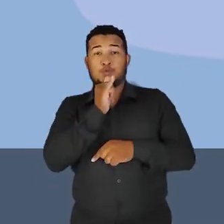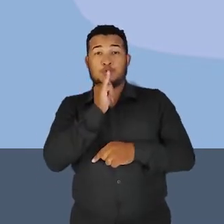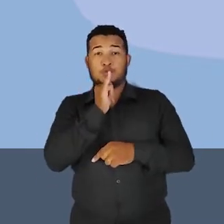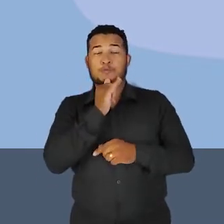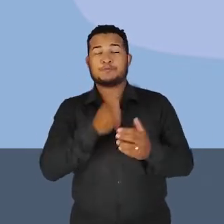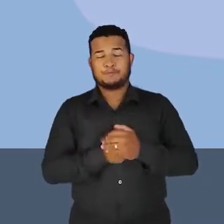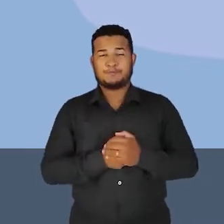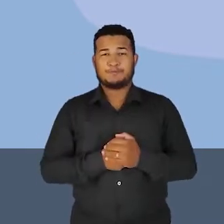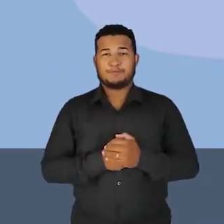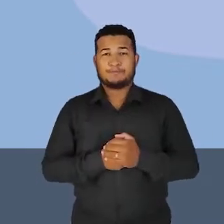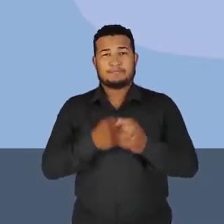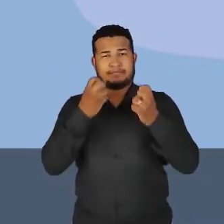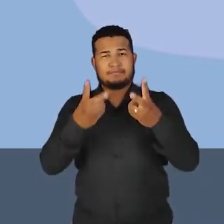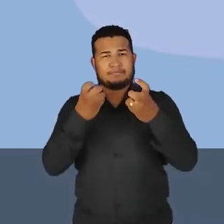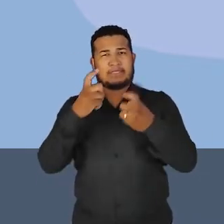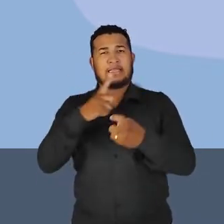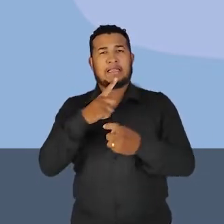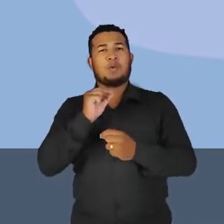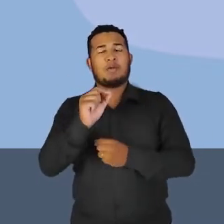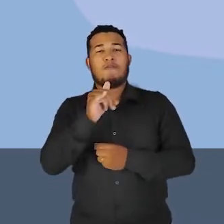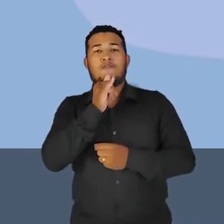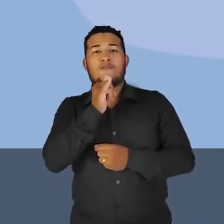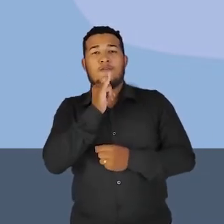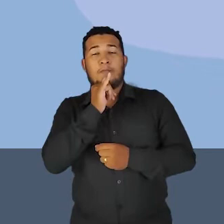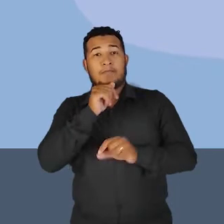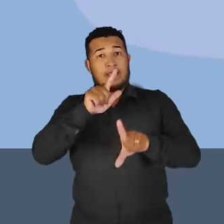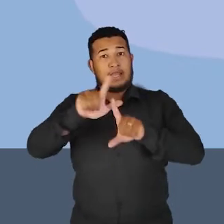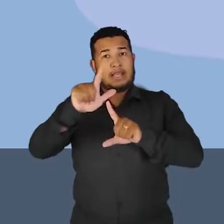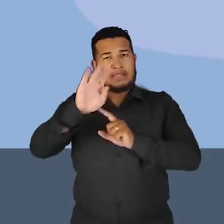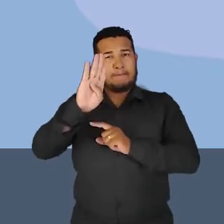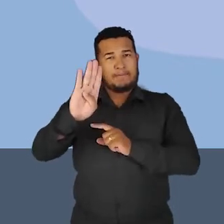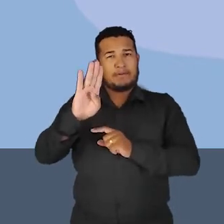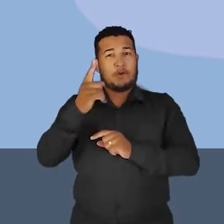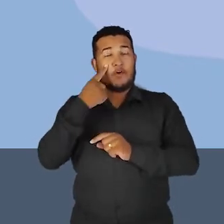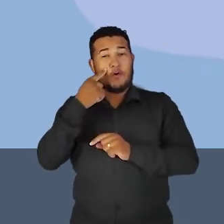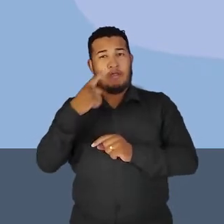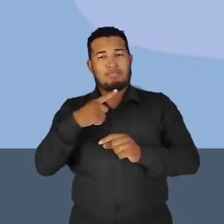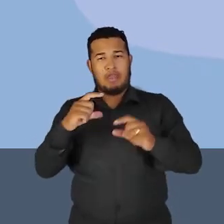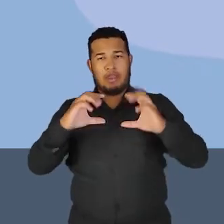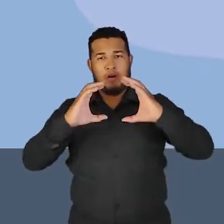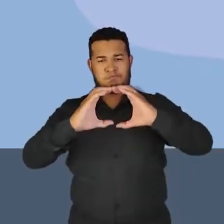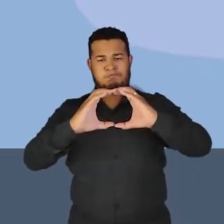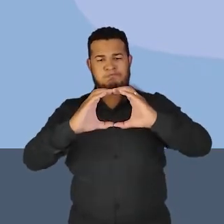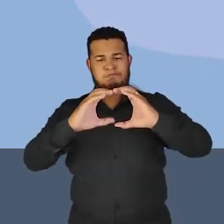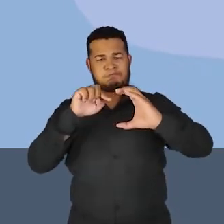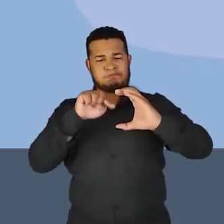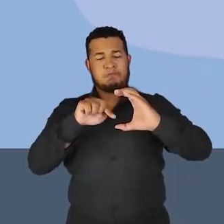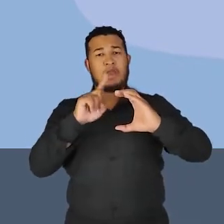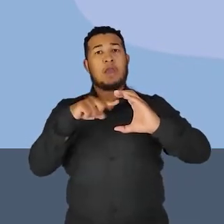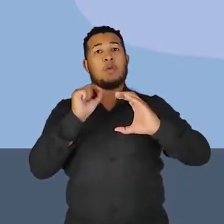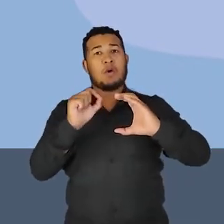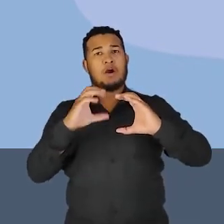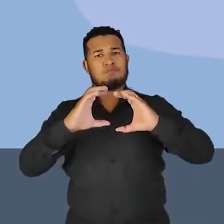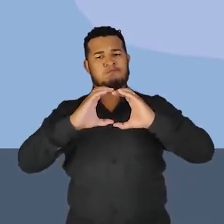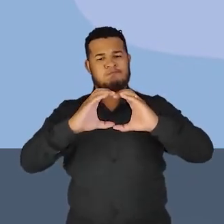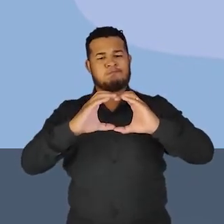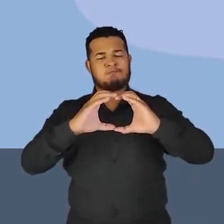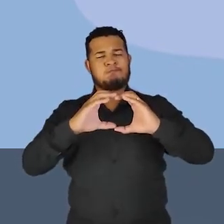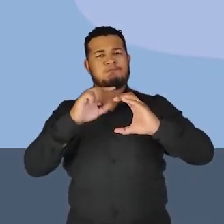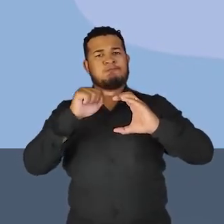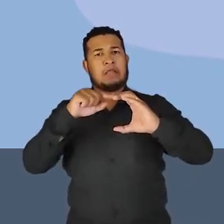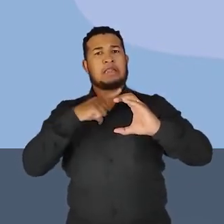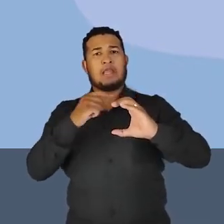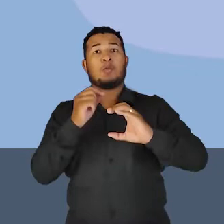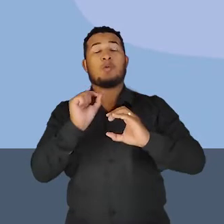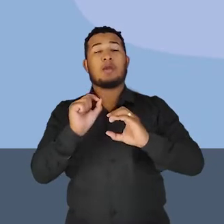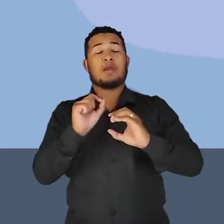Observe que eu tenho, no exemplo da letra B, eu tenho um bloco, só que o bloco agora é um bloco que tem